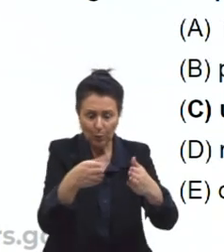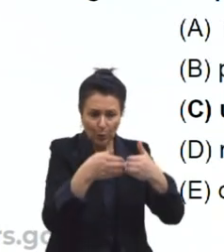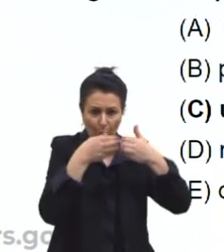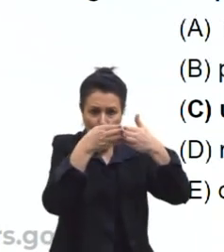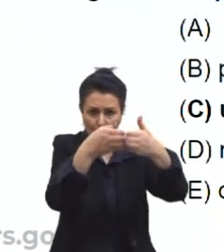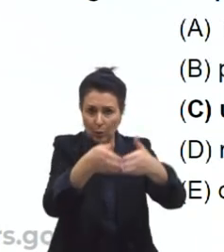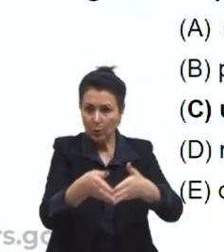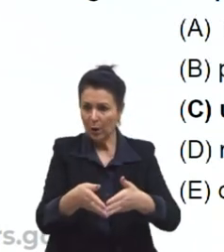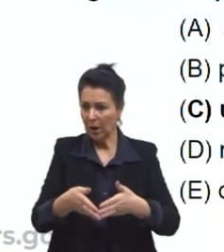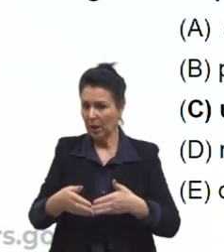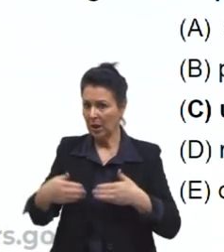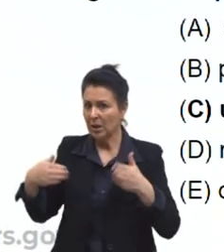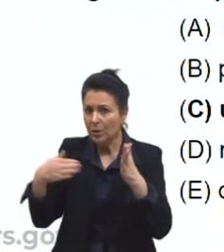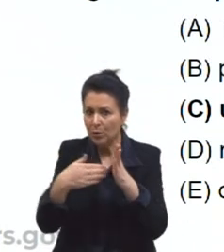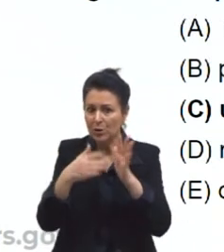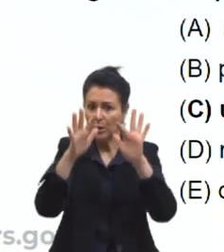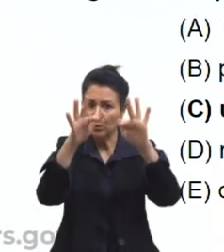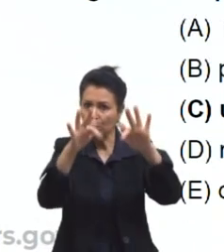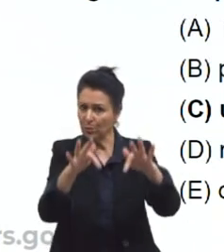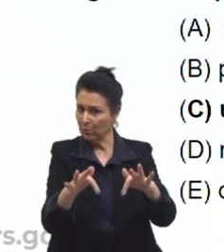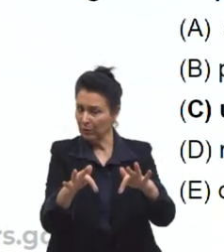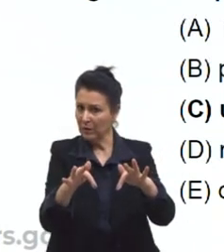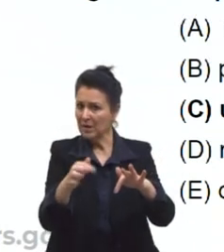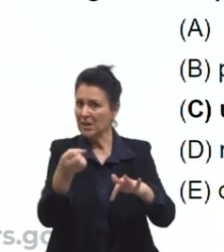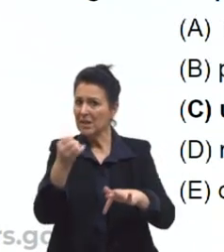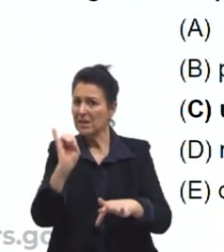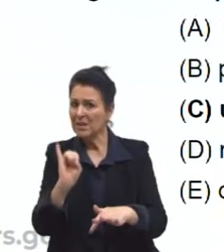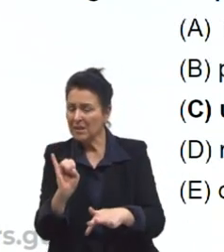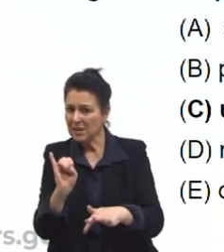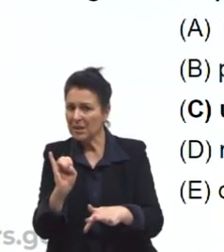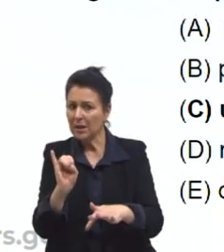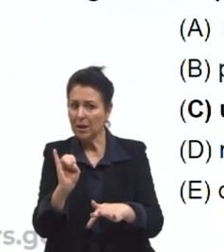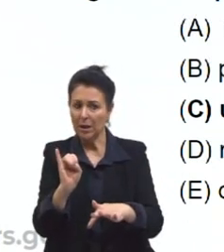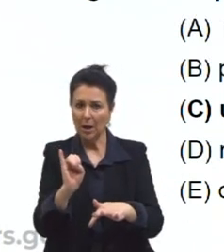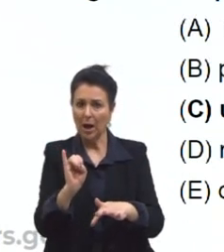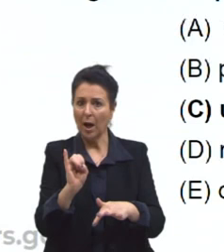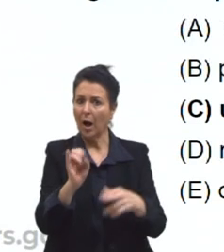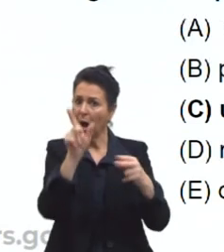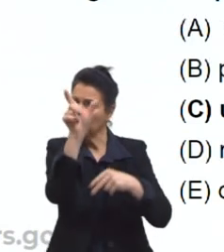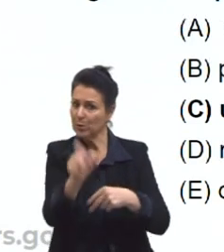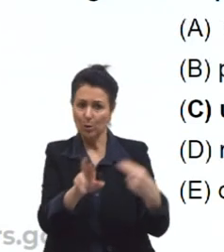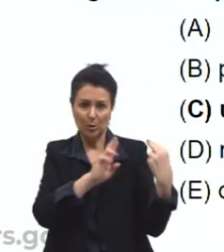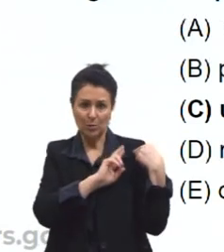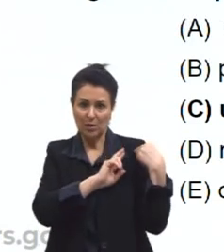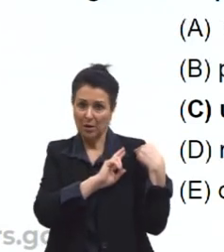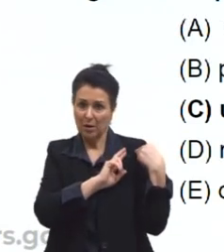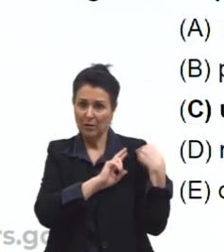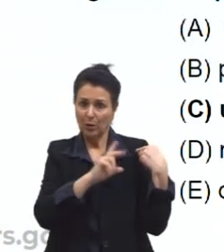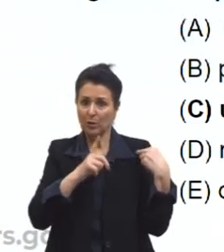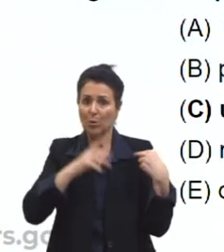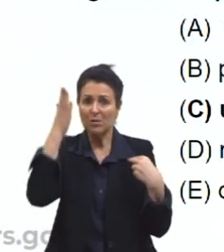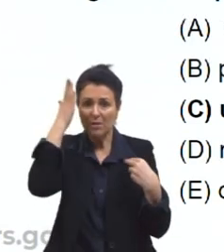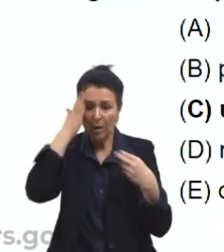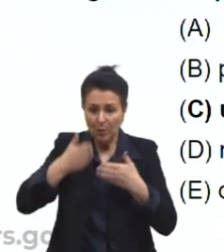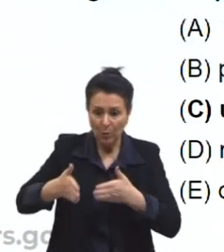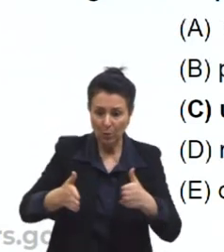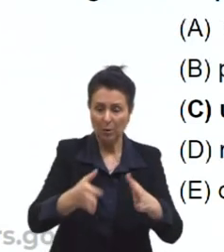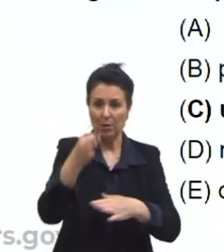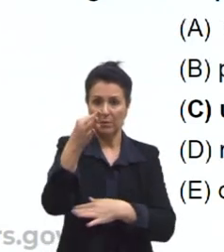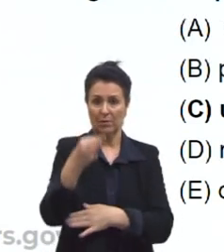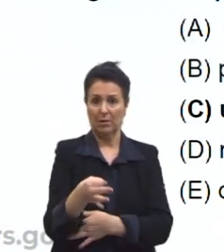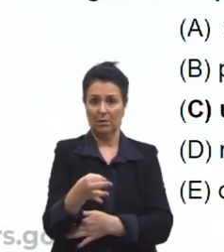não chegaria ao fim de destino se por indústria do piloto na força dirigida ao Porto hora